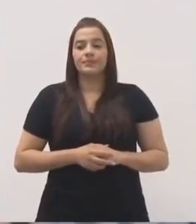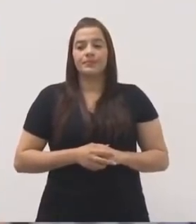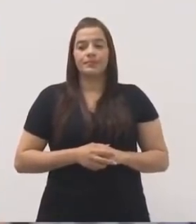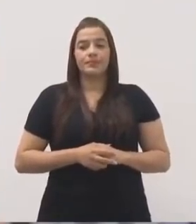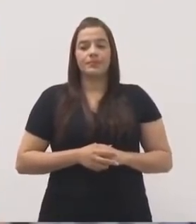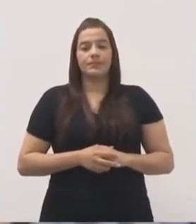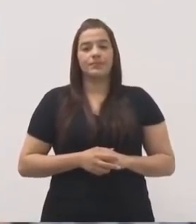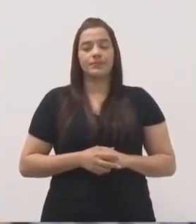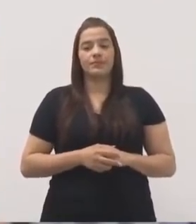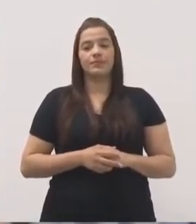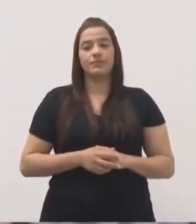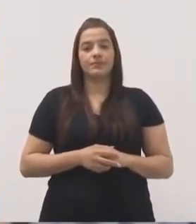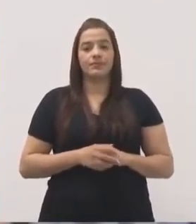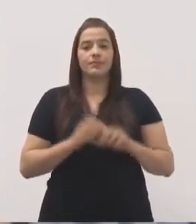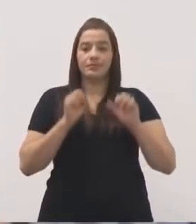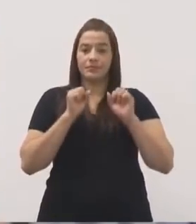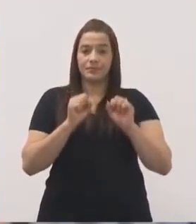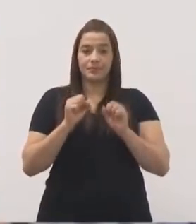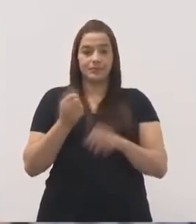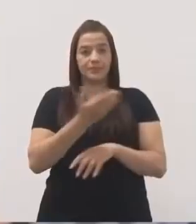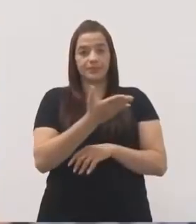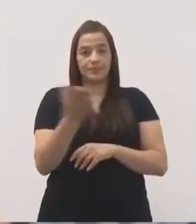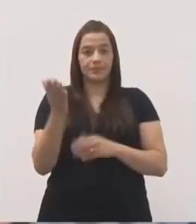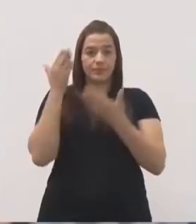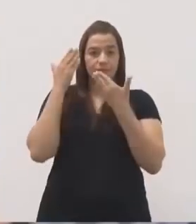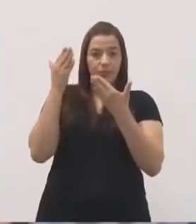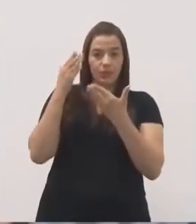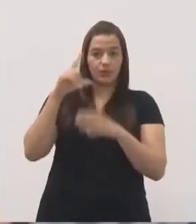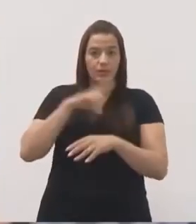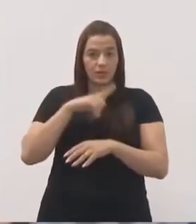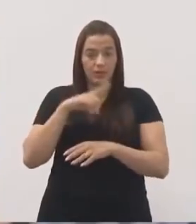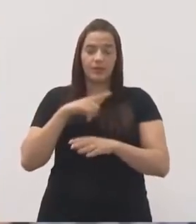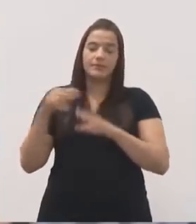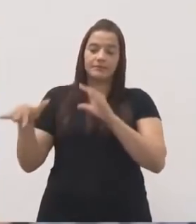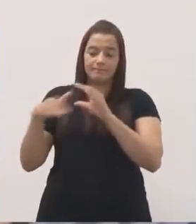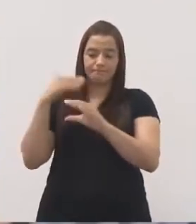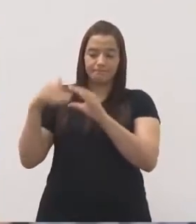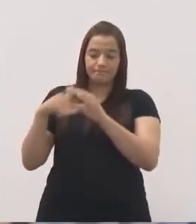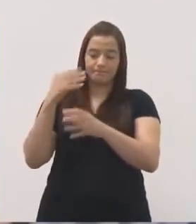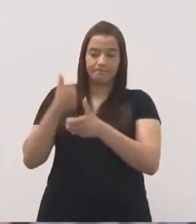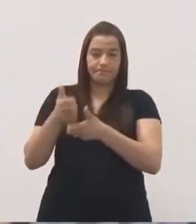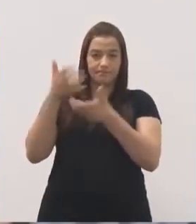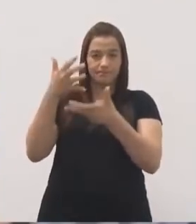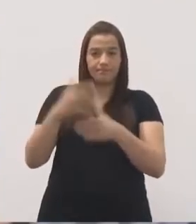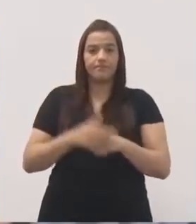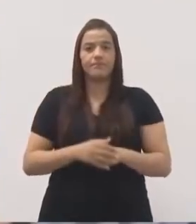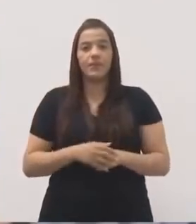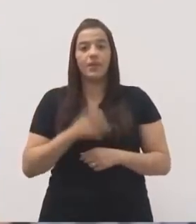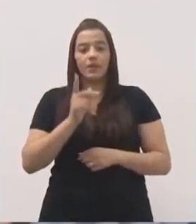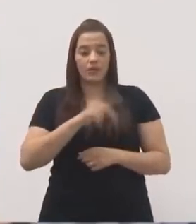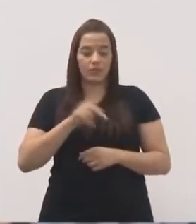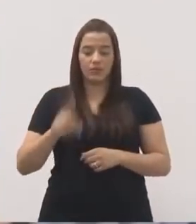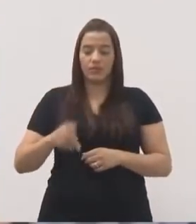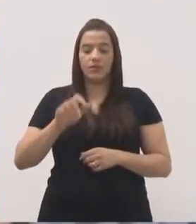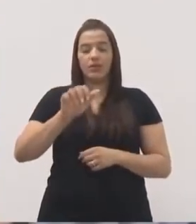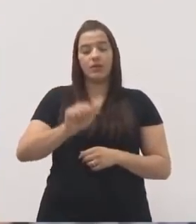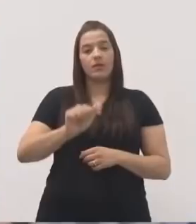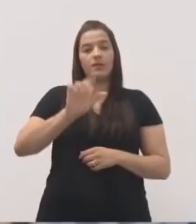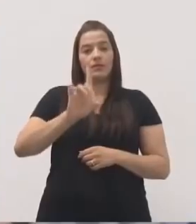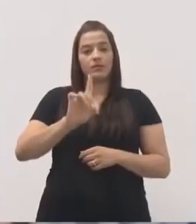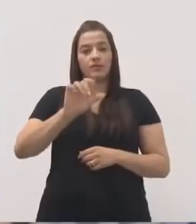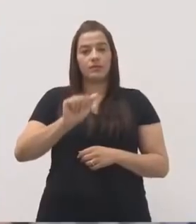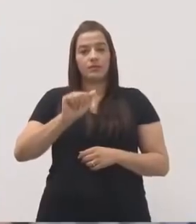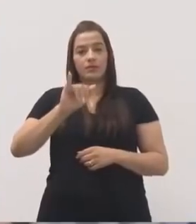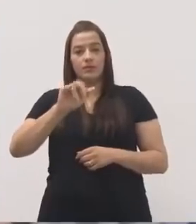E aí podem ir mandando as dúvidas aqui. Professor Adair perguntou sobre será